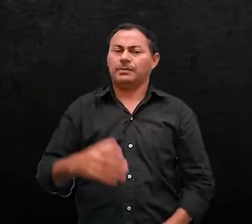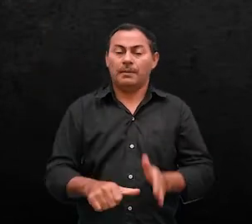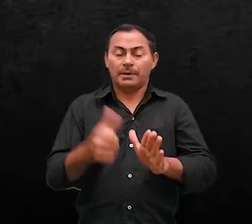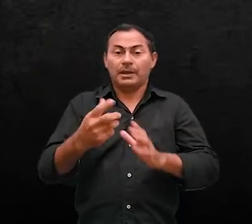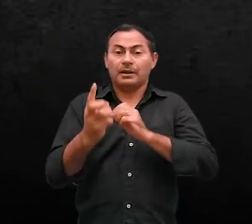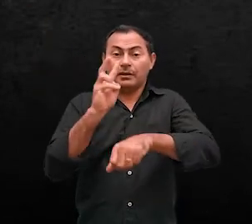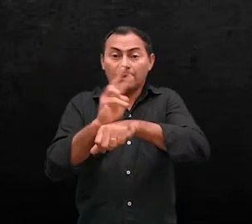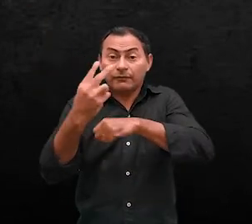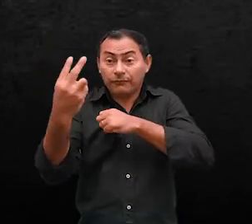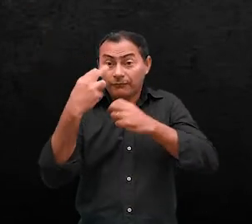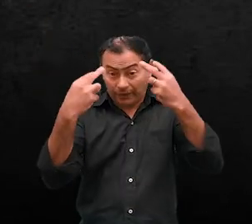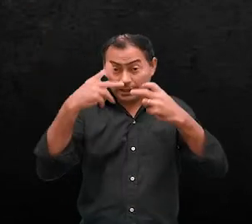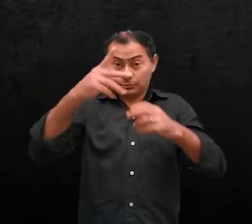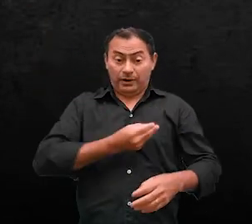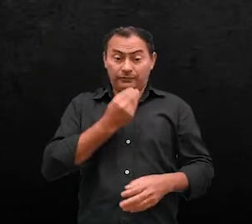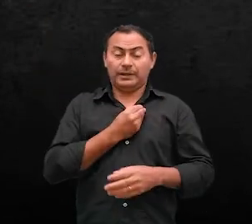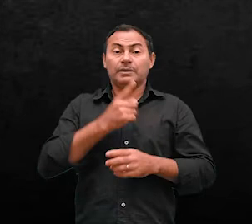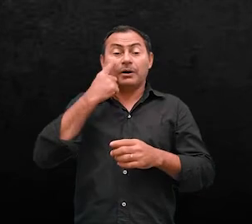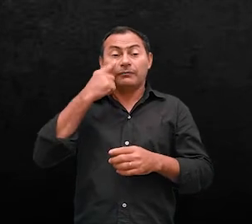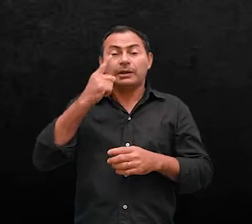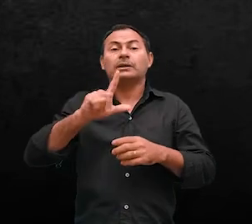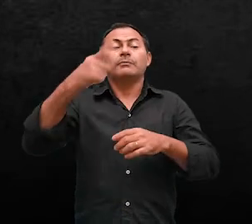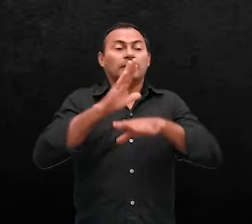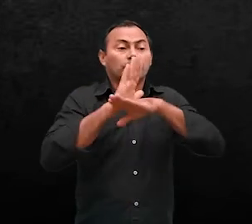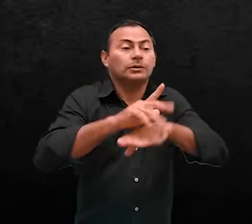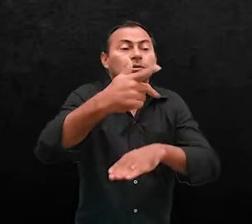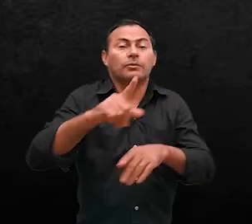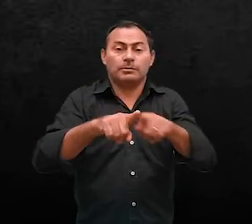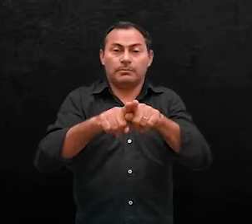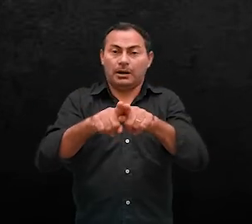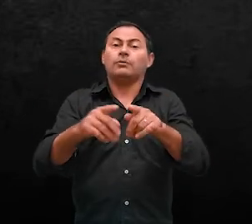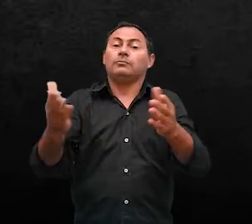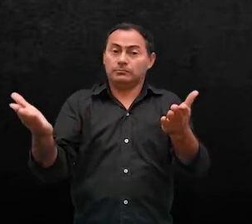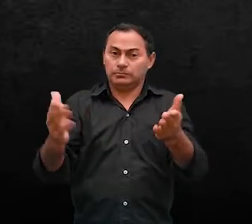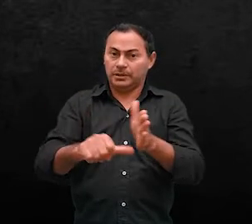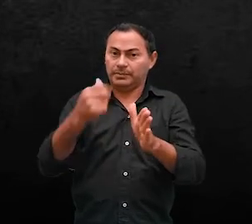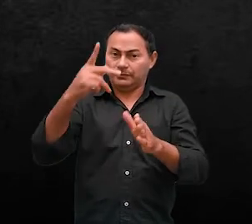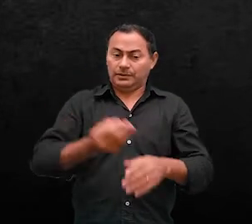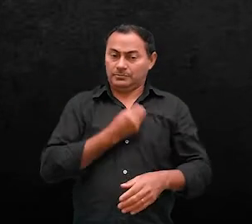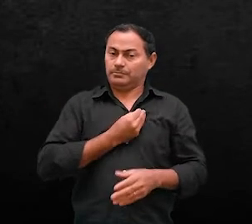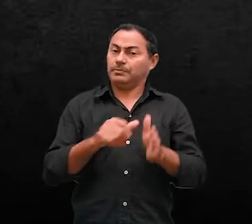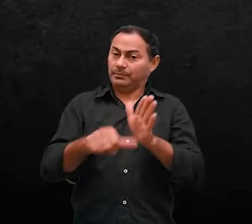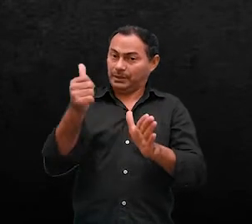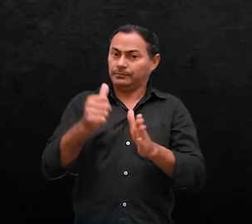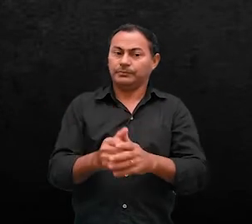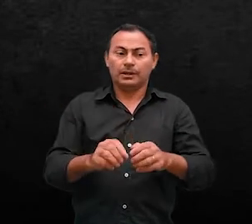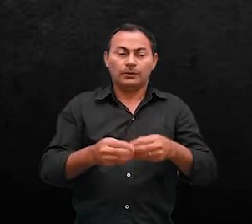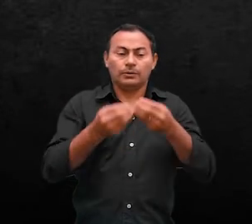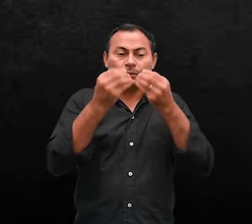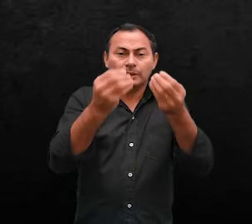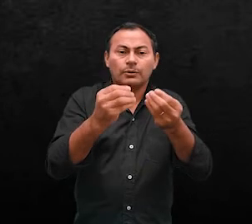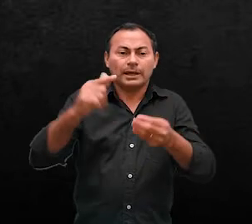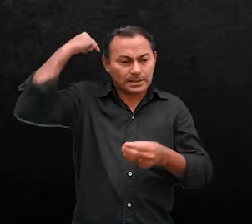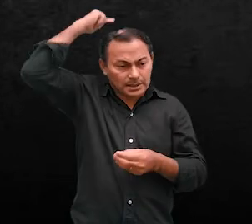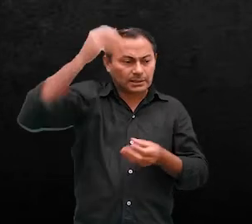tire primeiro a viga do seu olho e então você verá claramente para tirar o cisco do olho do seu irmão não deem O que é